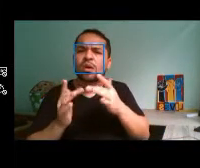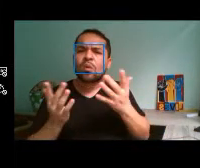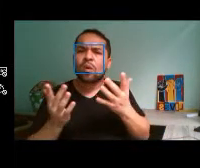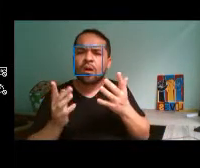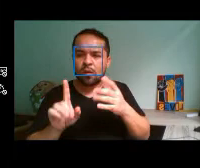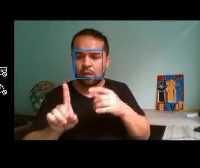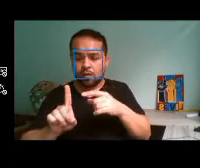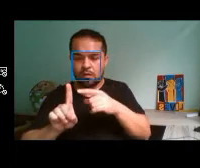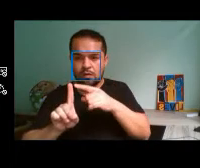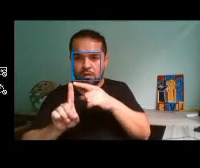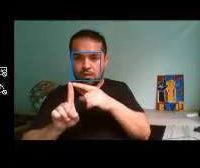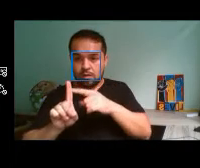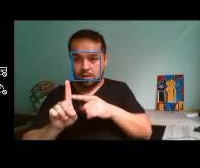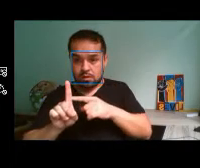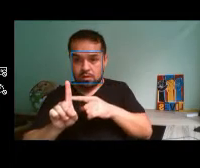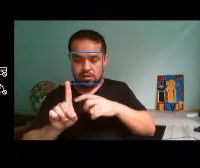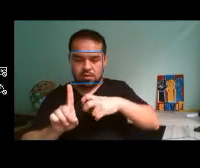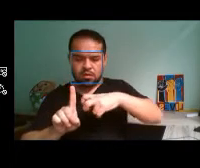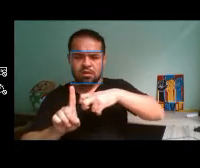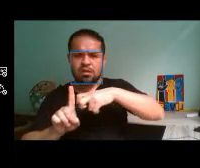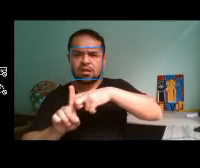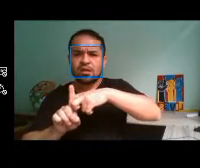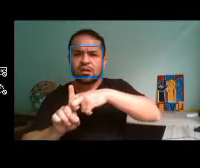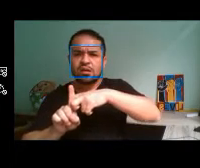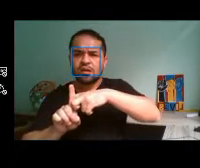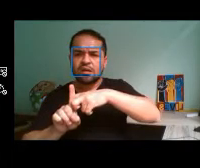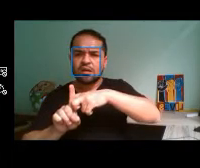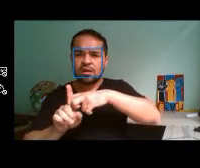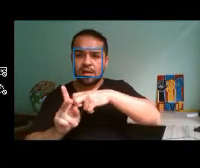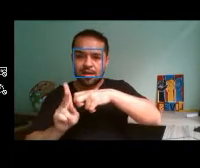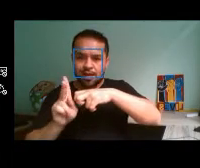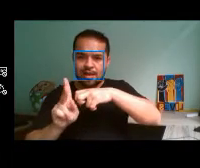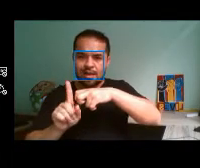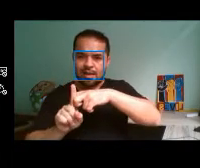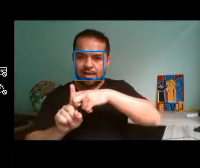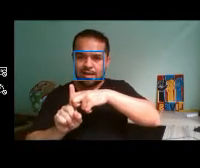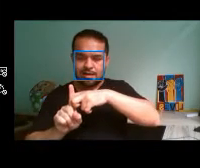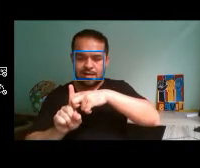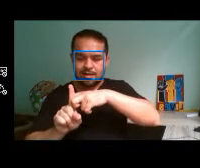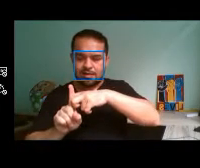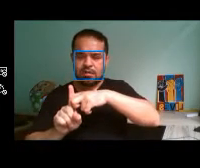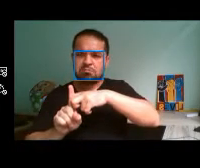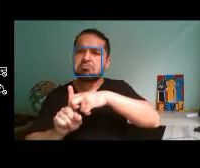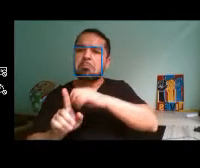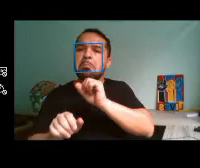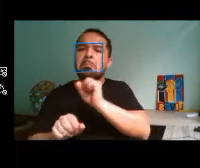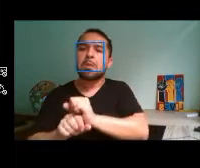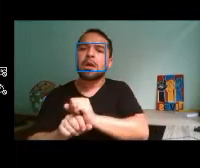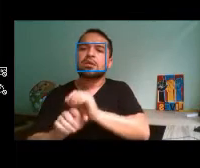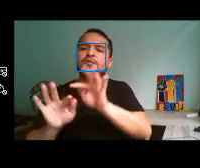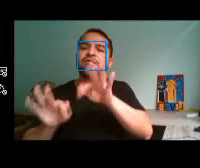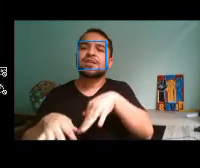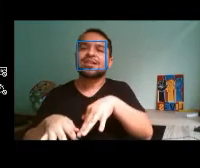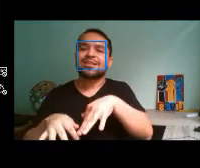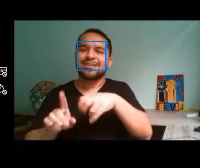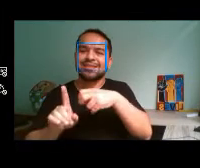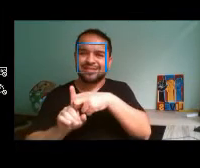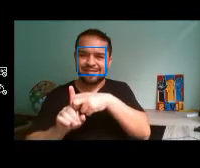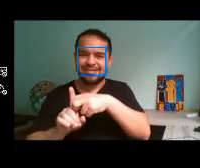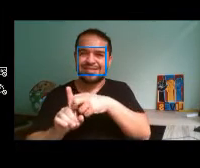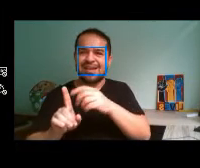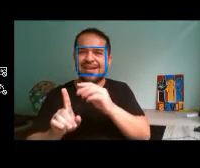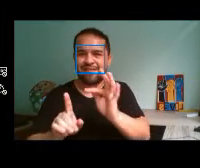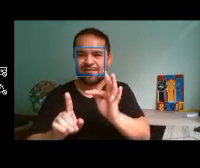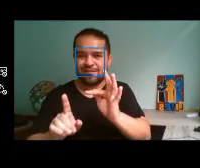o que acontece ali é um contato. Que tipo de contato é esse? É o contato inicial? É o contato final? Nesse caso, o sinal acaba